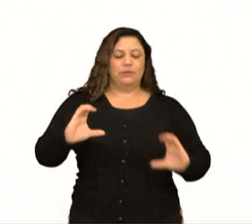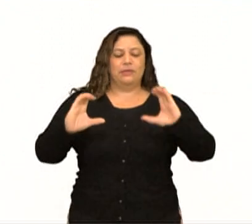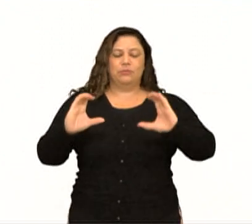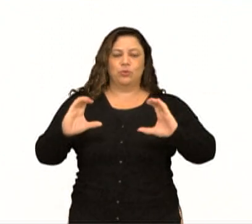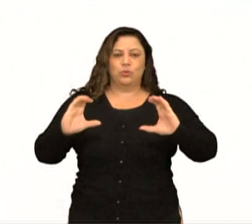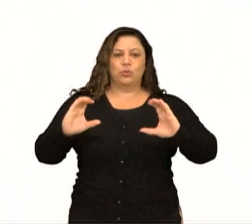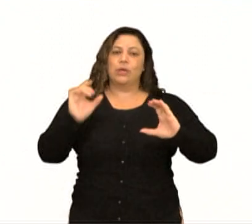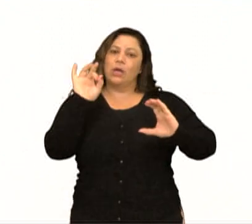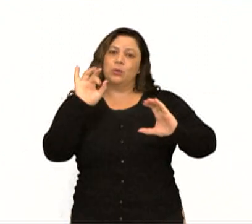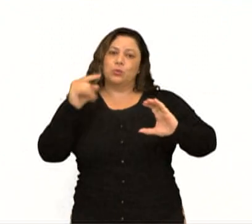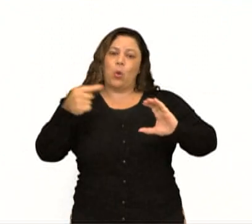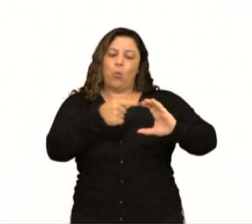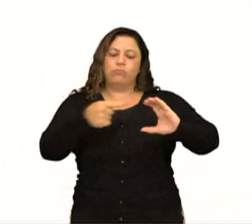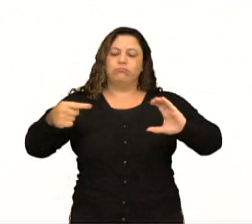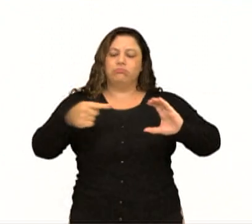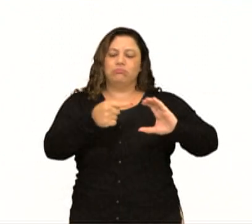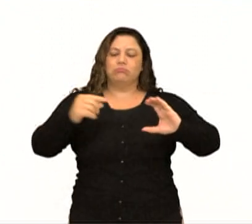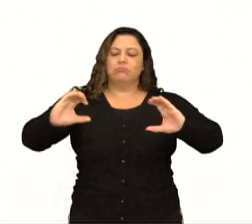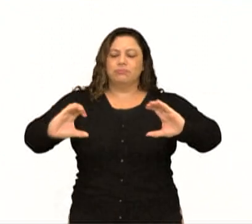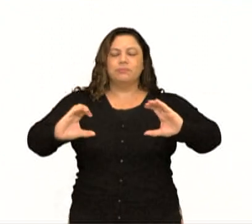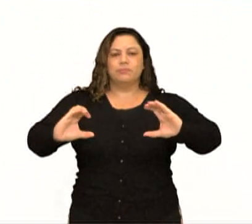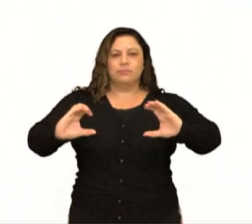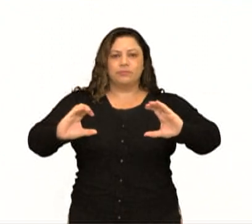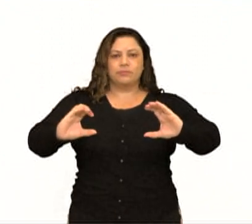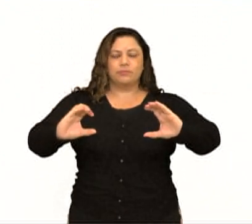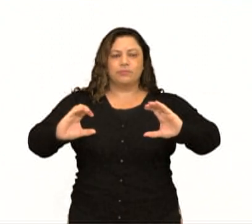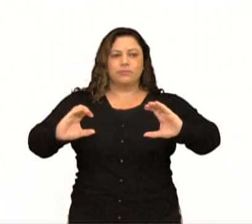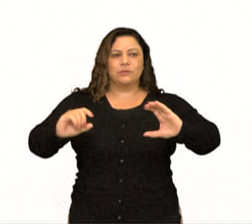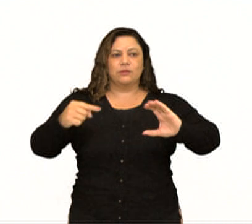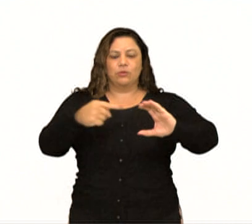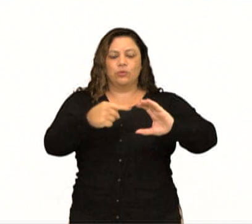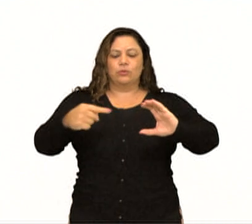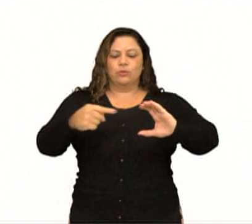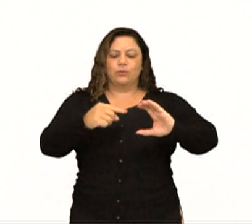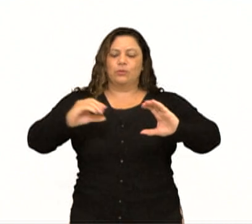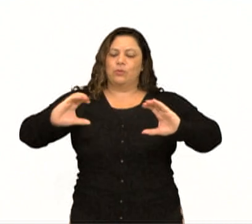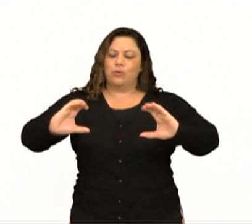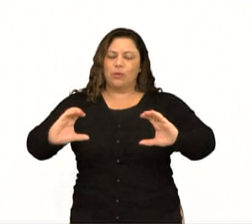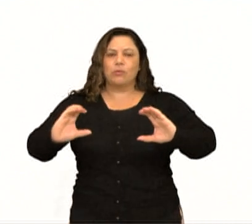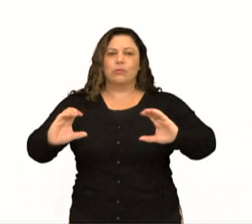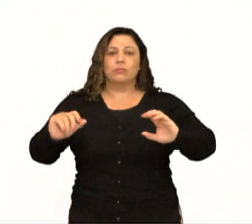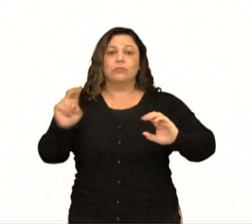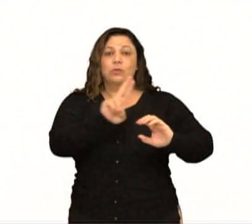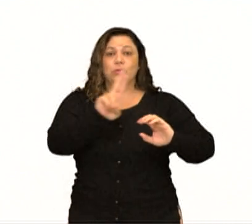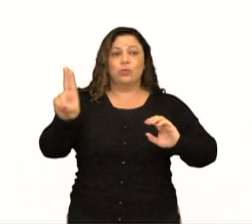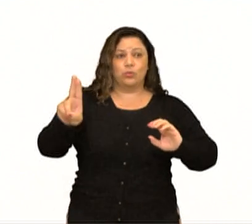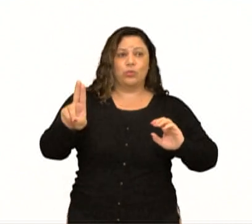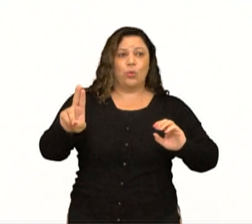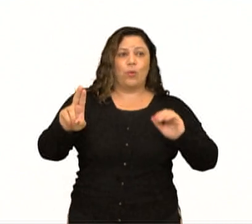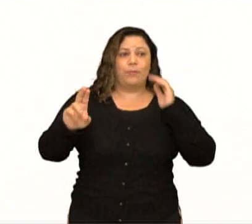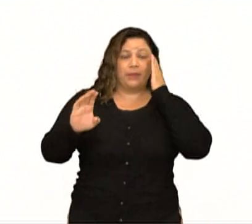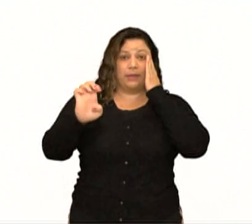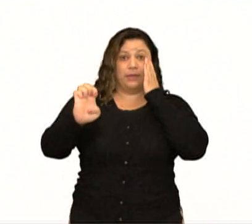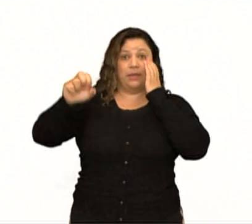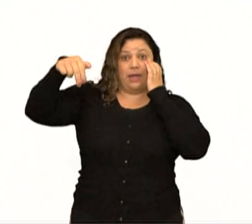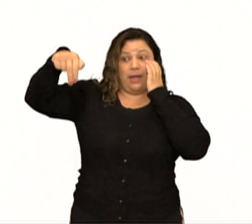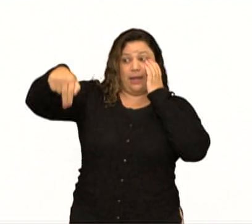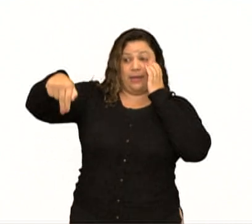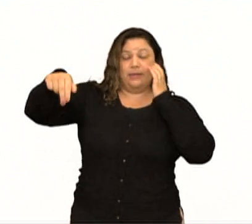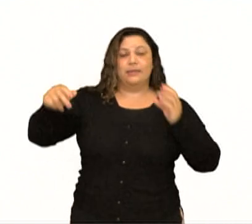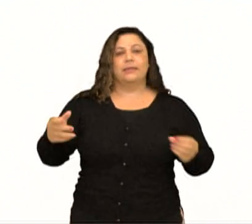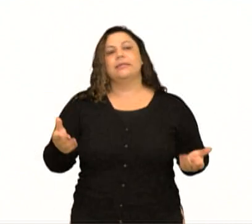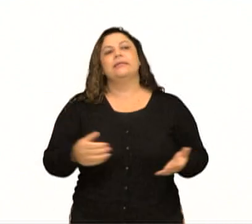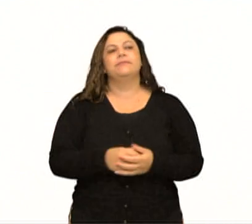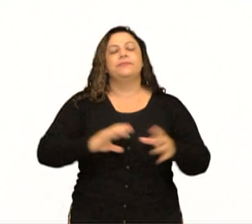um traçozinho. E o intermediário no nome dessa substância vai ser AN, AN.